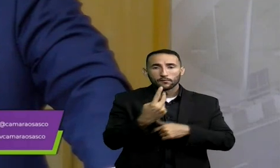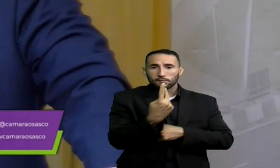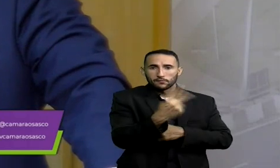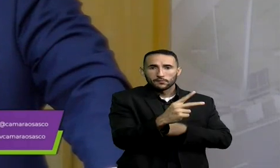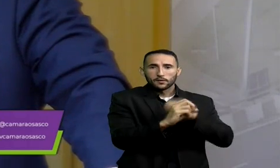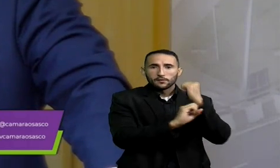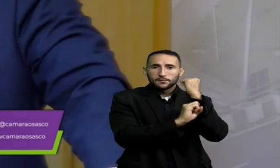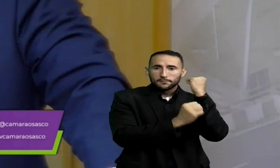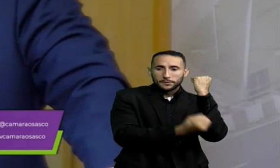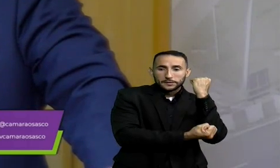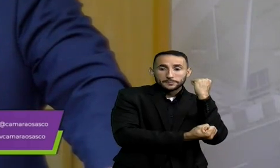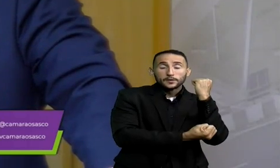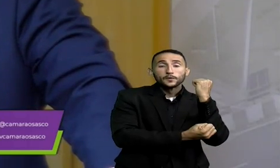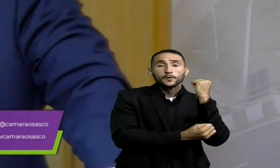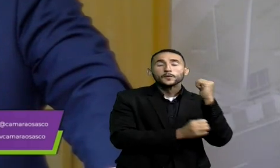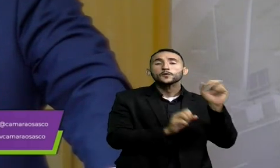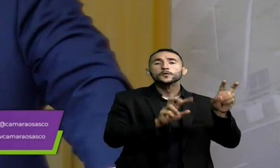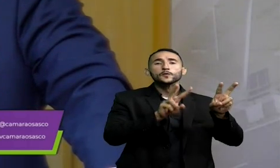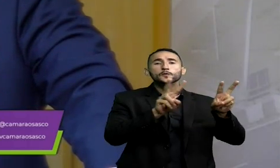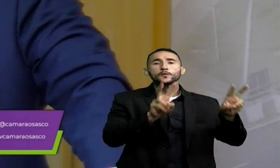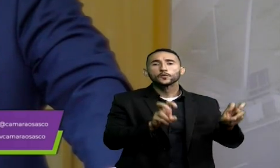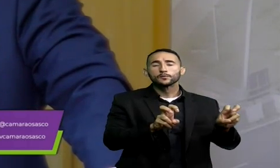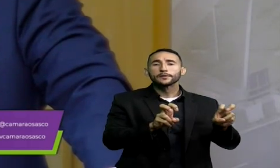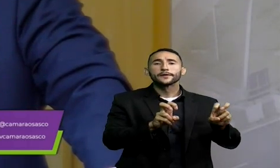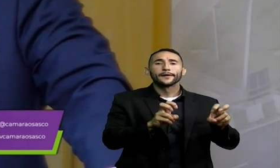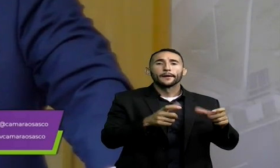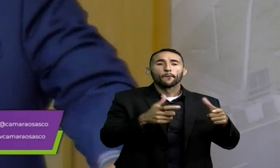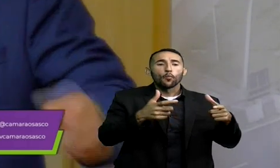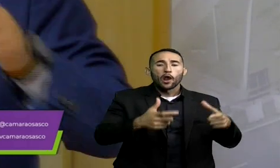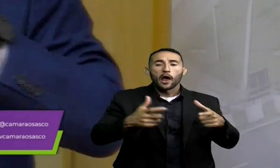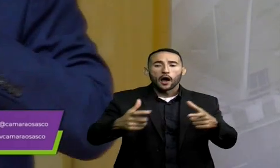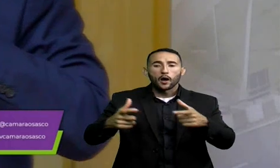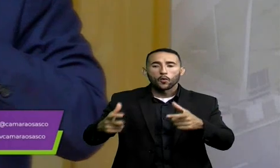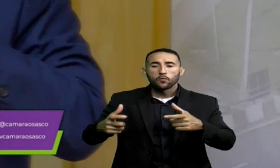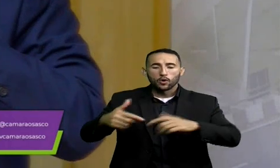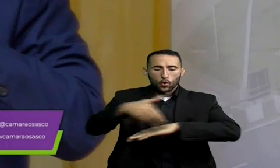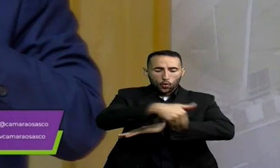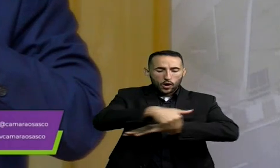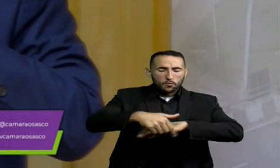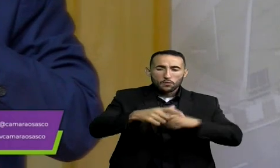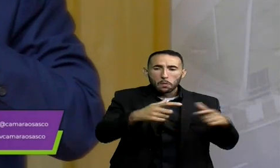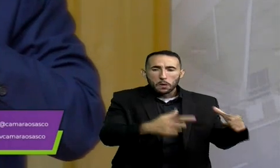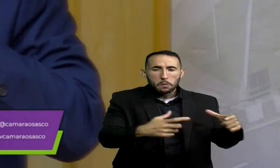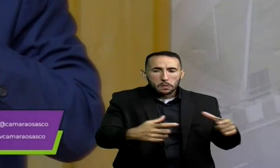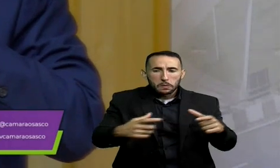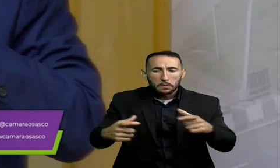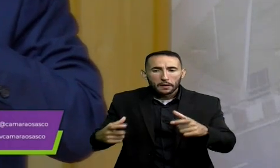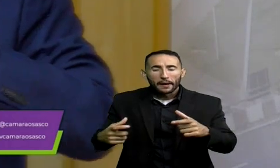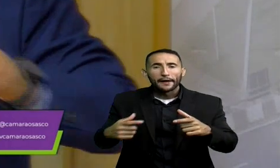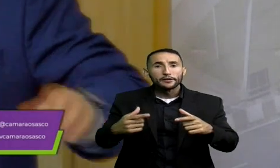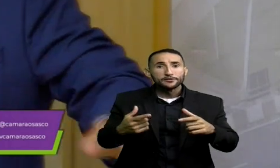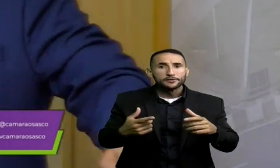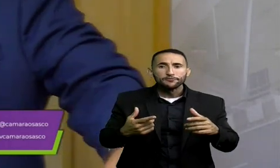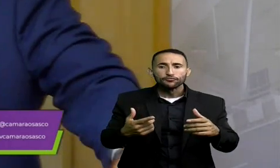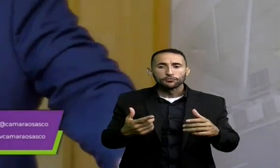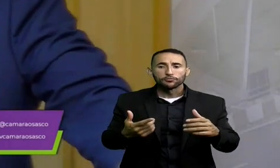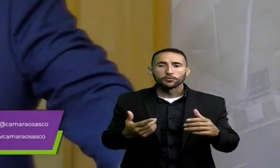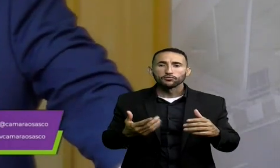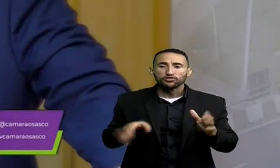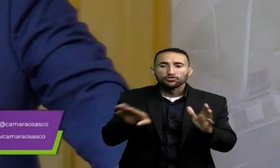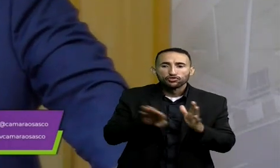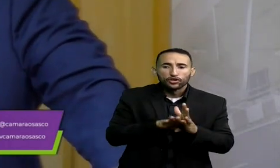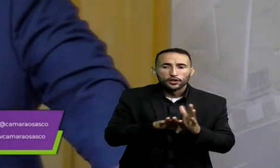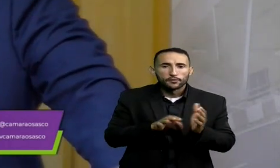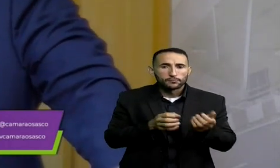Sabesp referente a tapa buraco que eles vê faz a manutenção e deixa o buraco e